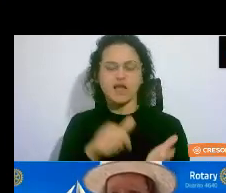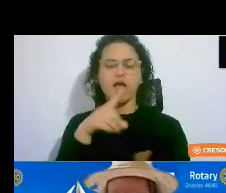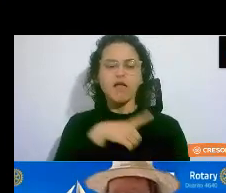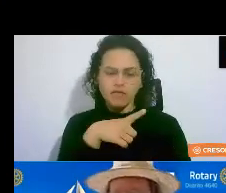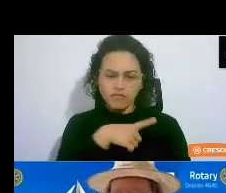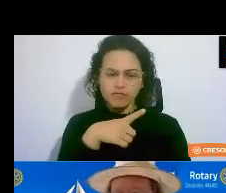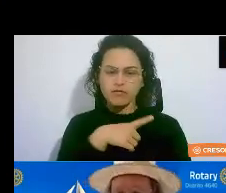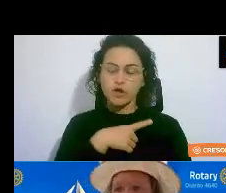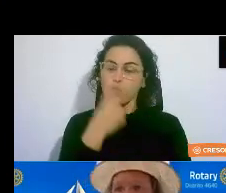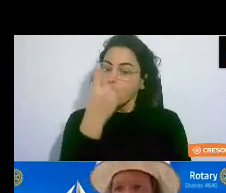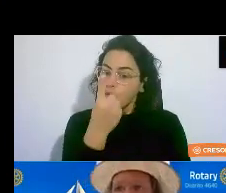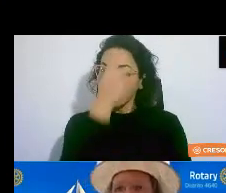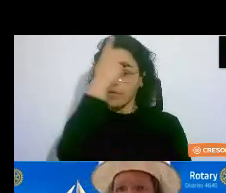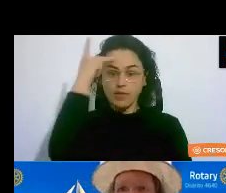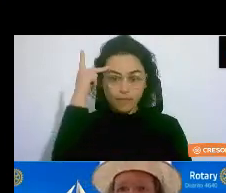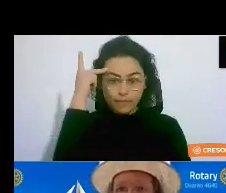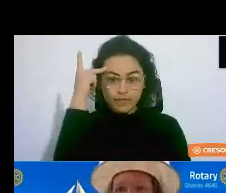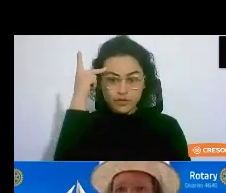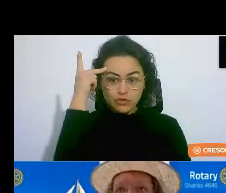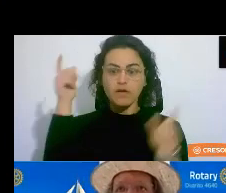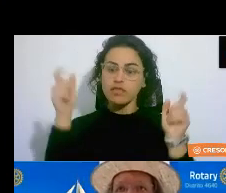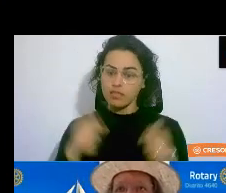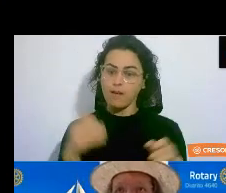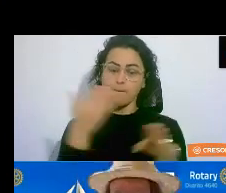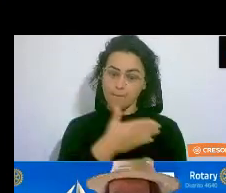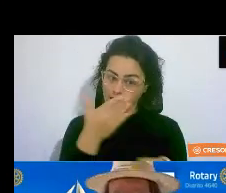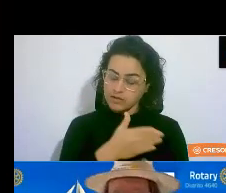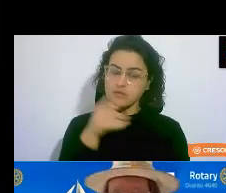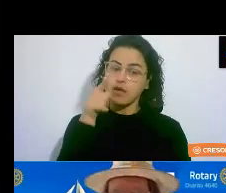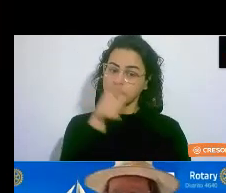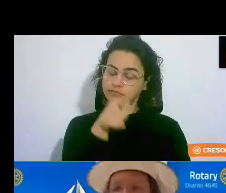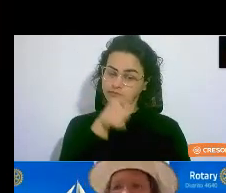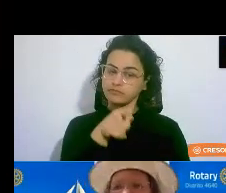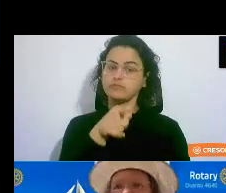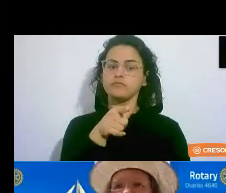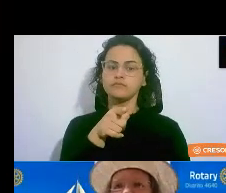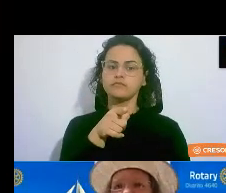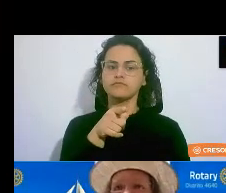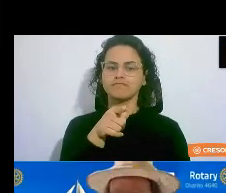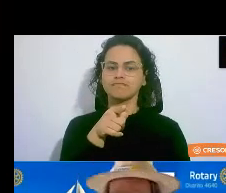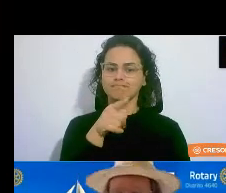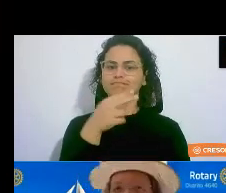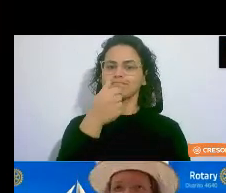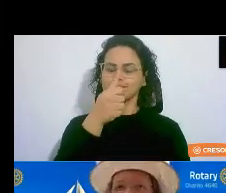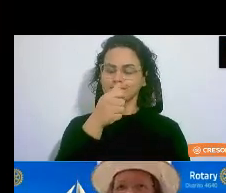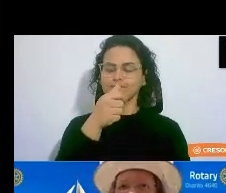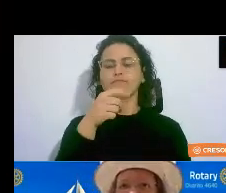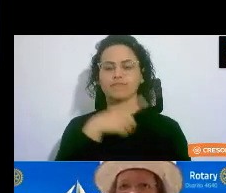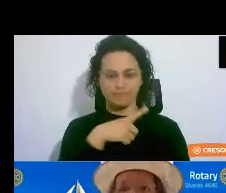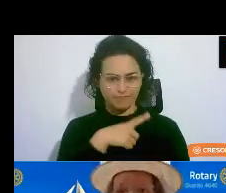teria condição de fazer parte da Sociedade Paul Harris. Com certeza, ela poderia estar fazendo